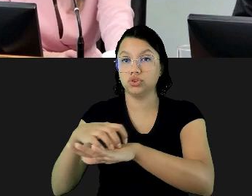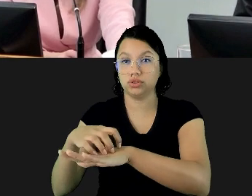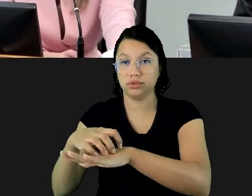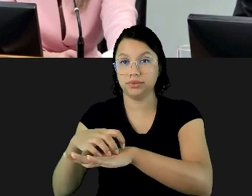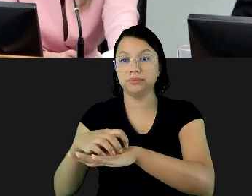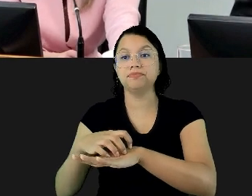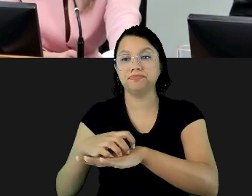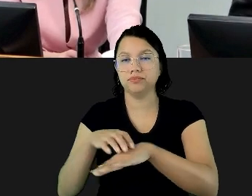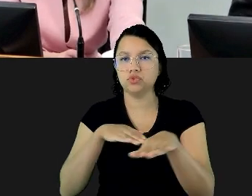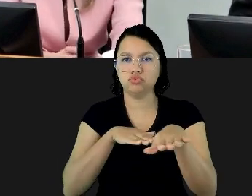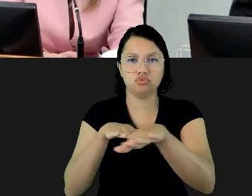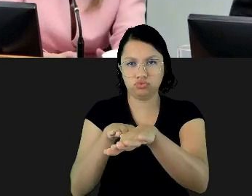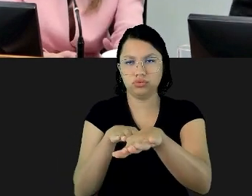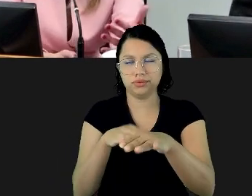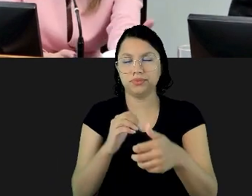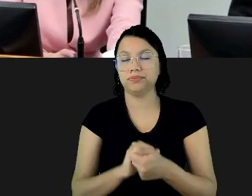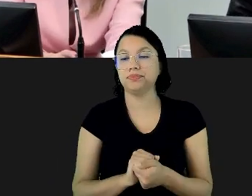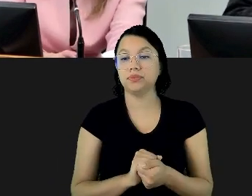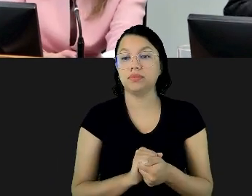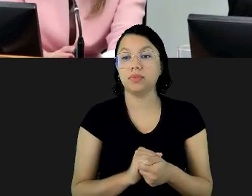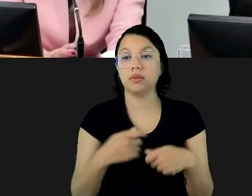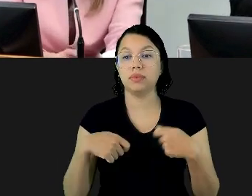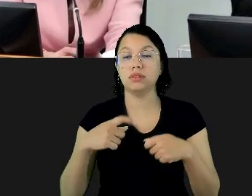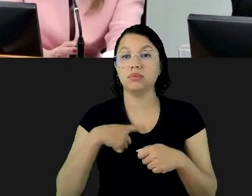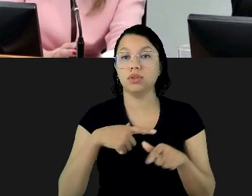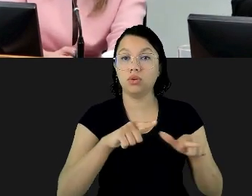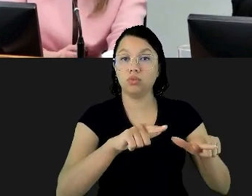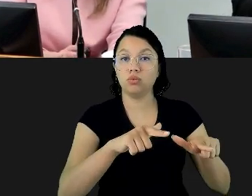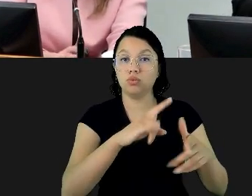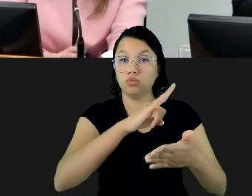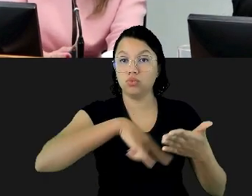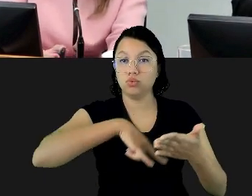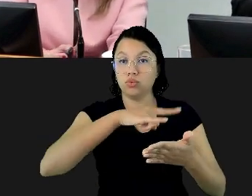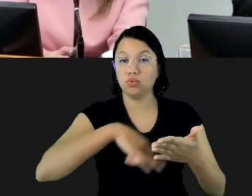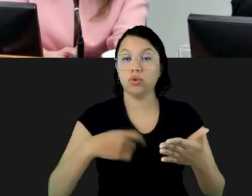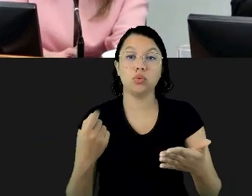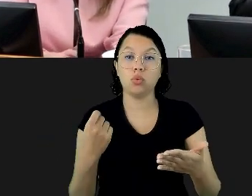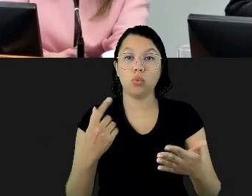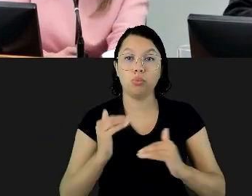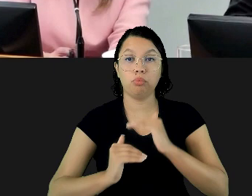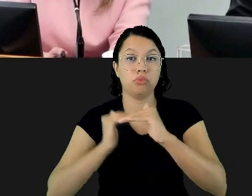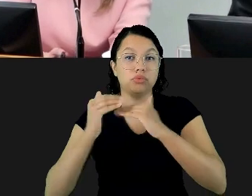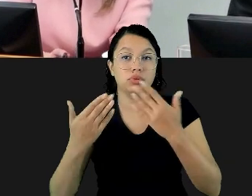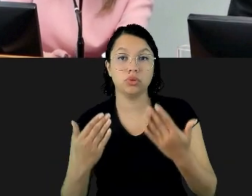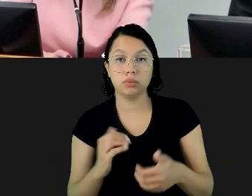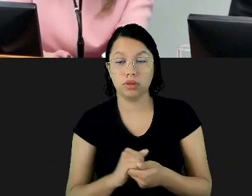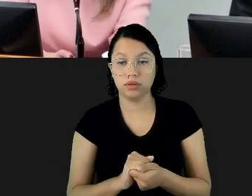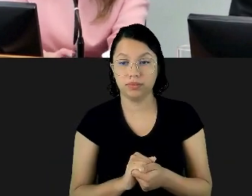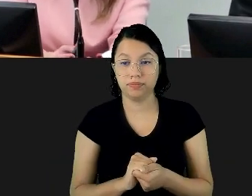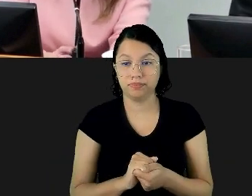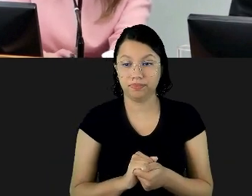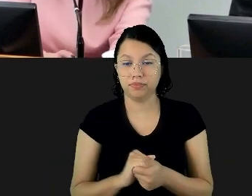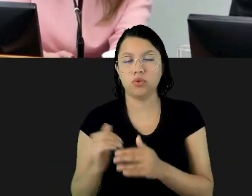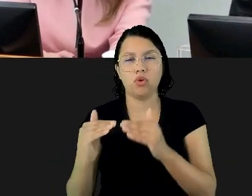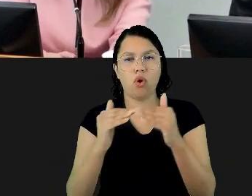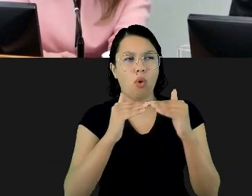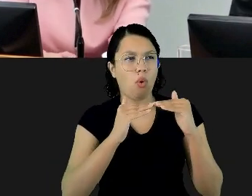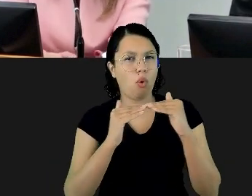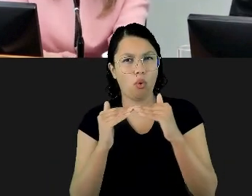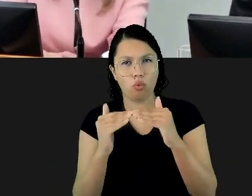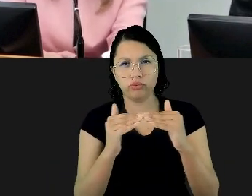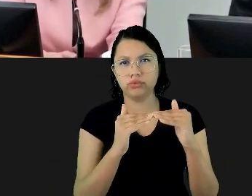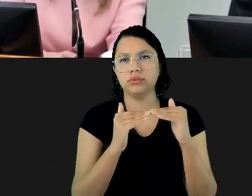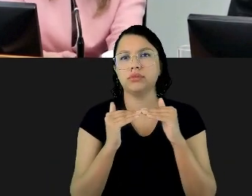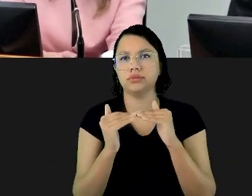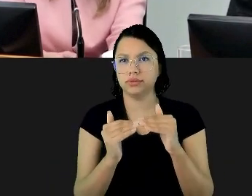rota, um documento único, um procedimento harmonizado, né, uniforme, e com transparência,